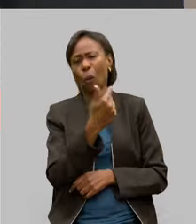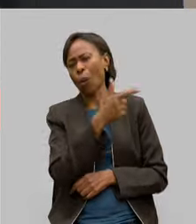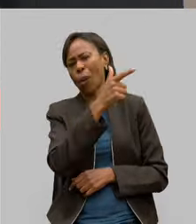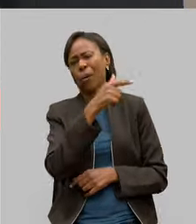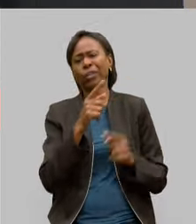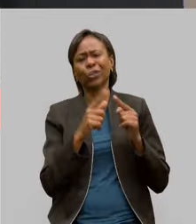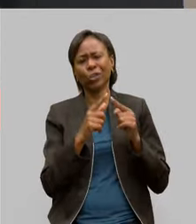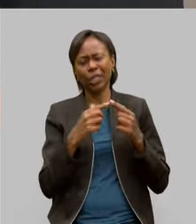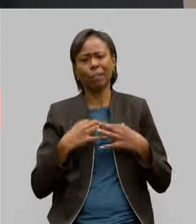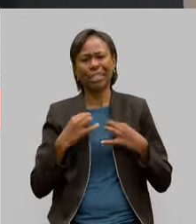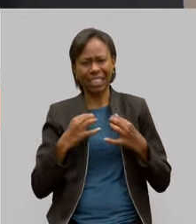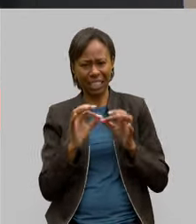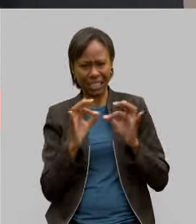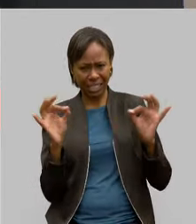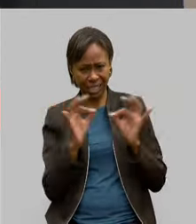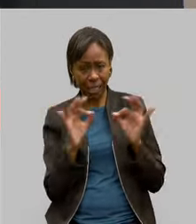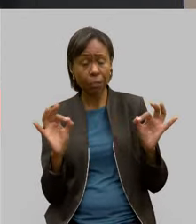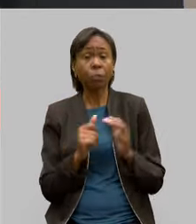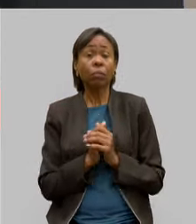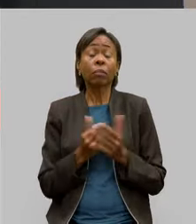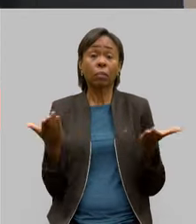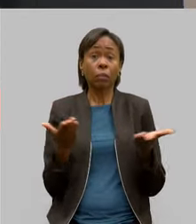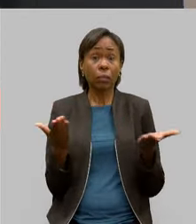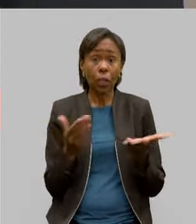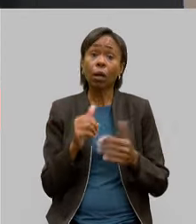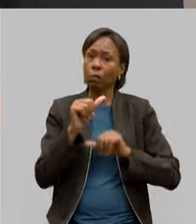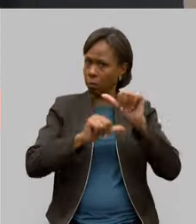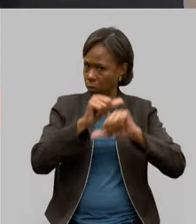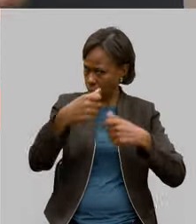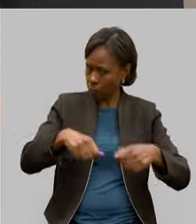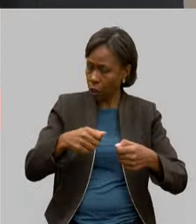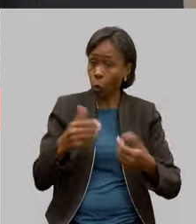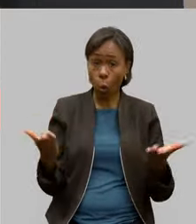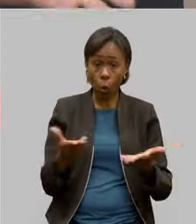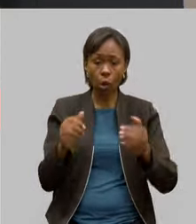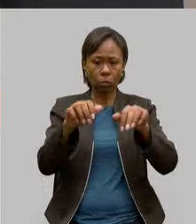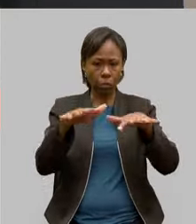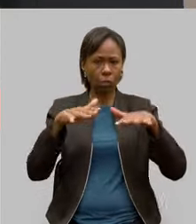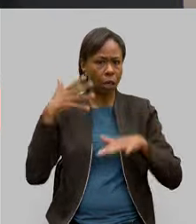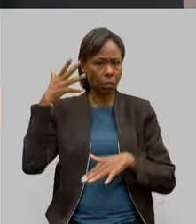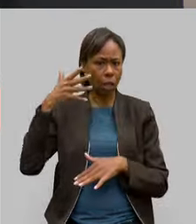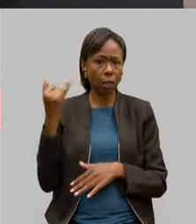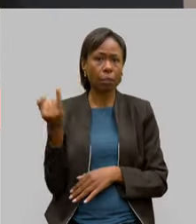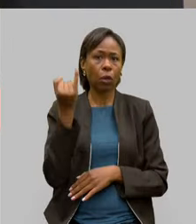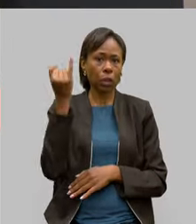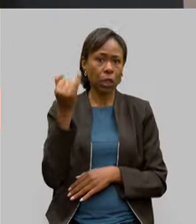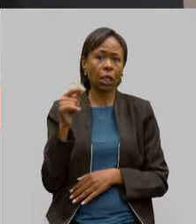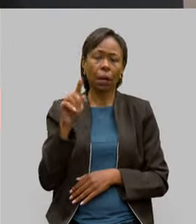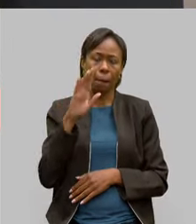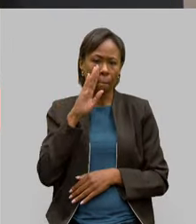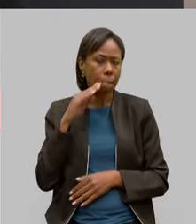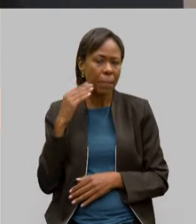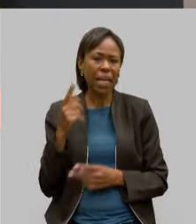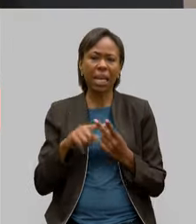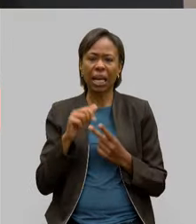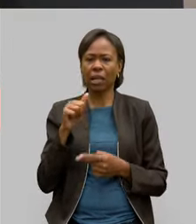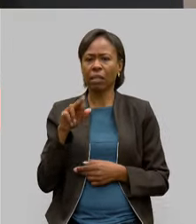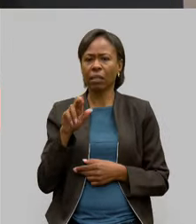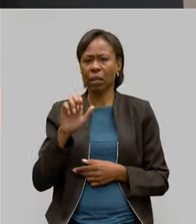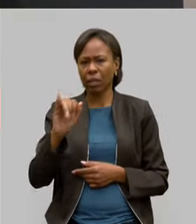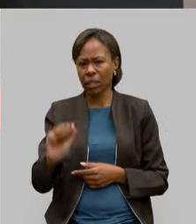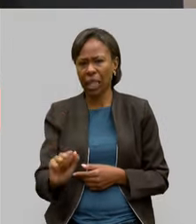que mudar isso né E hoje acho que foi um passo muito importante inclusive os dois Peres o da B o da Andreia